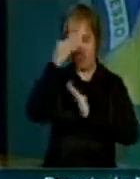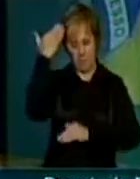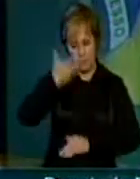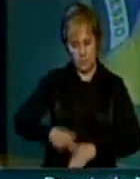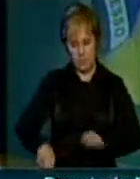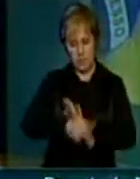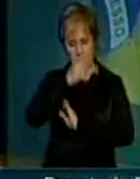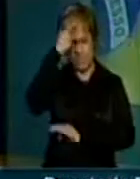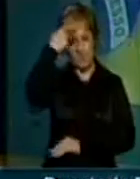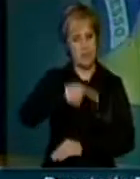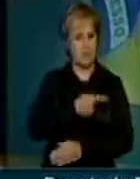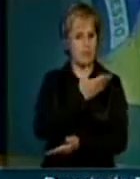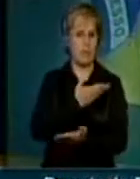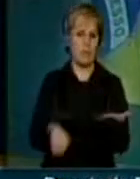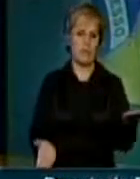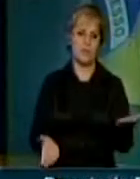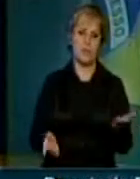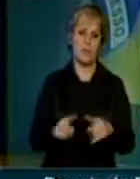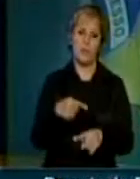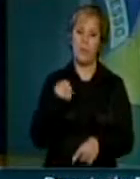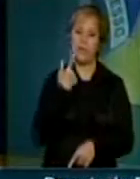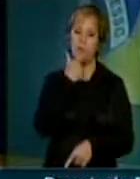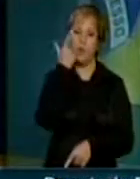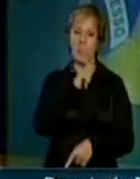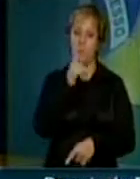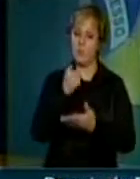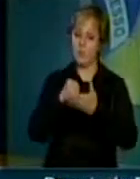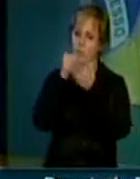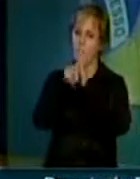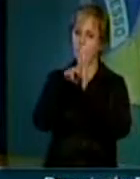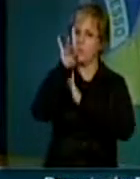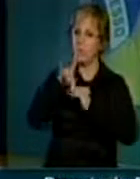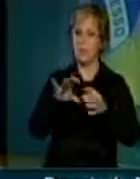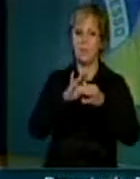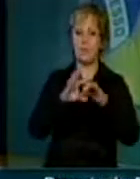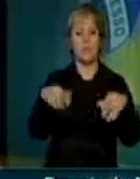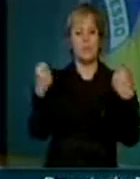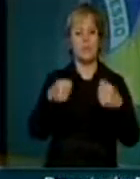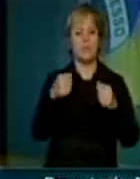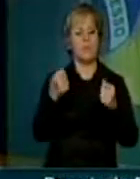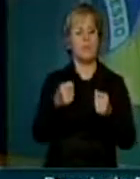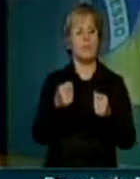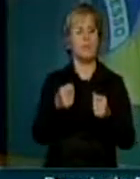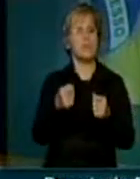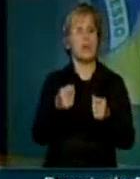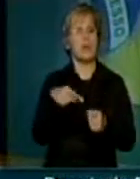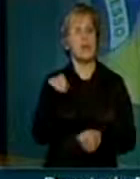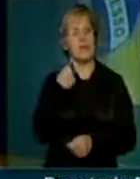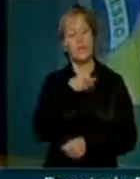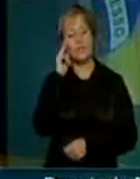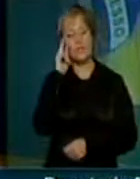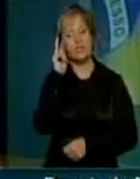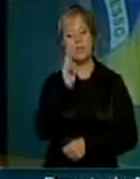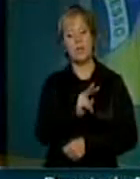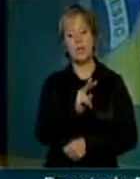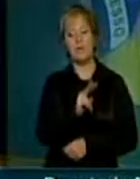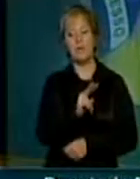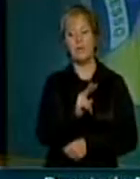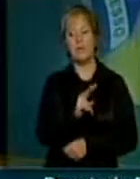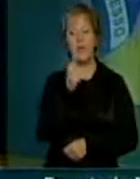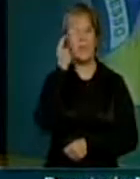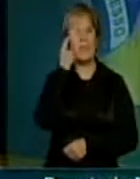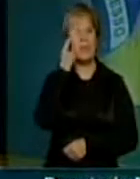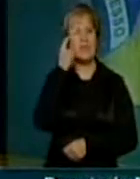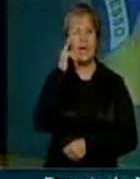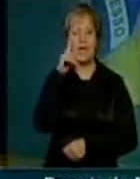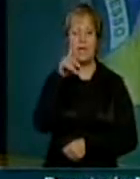dignidade humana. Para que vivamos uma democracia, é preciso que não encaremos que não houve uma ditadura